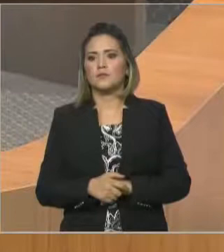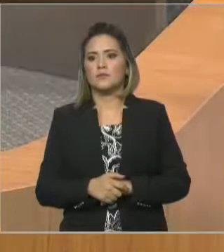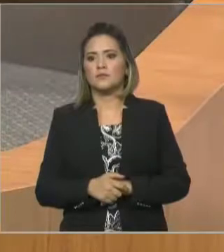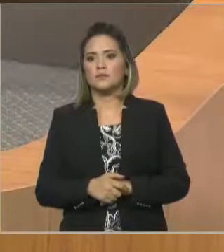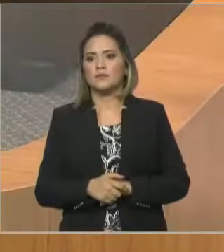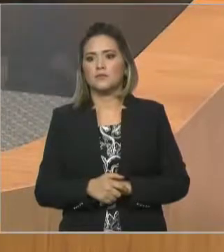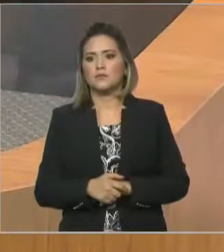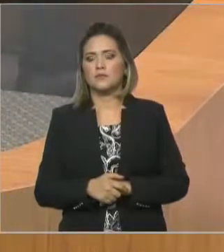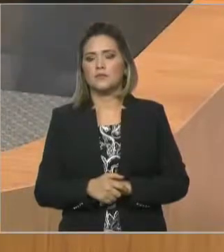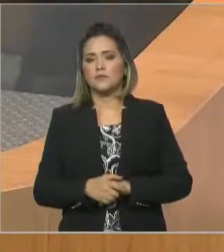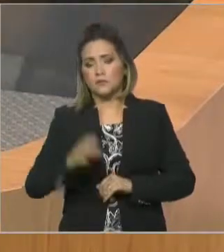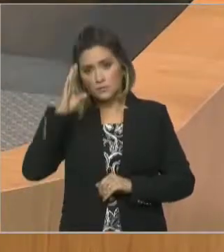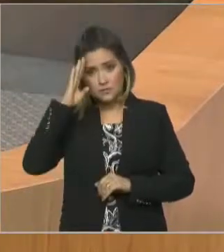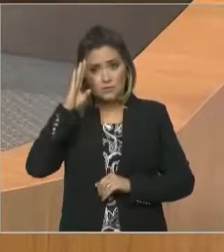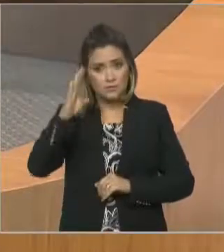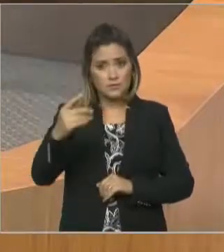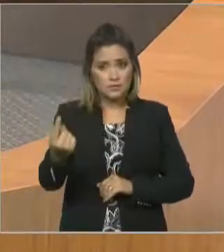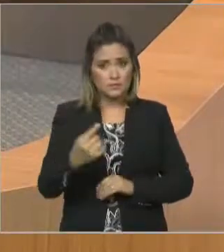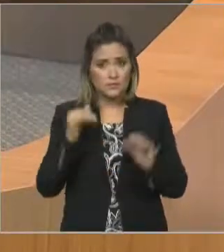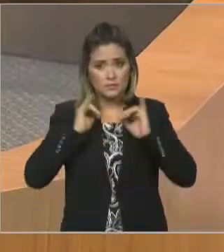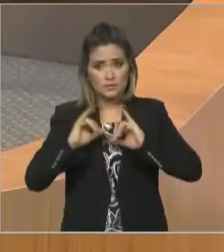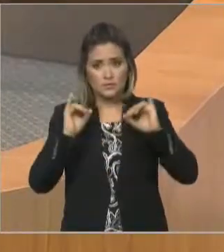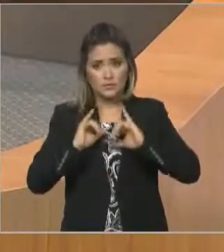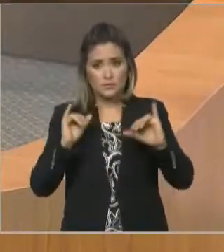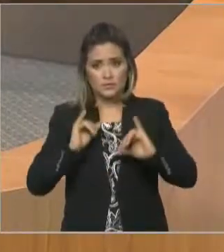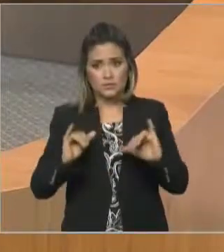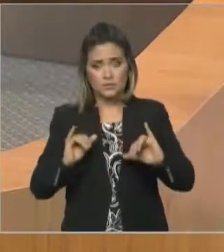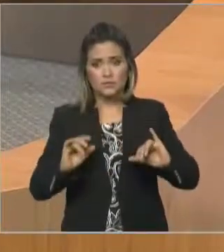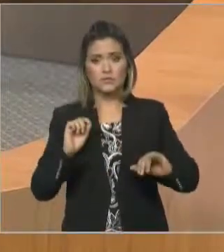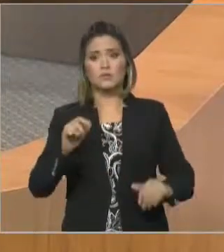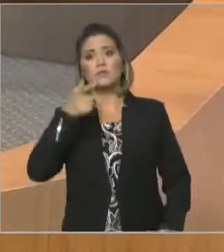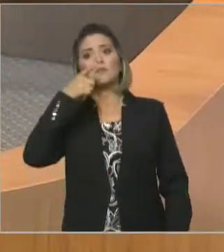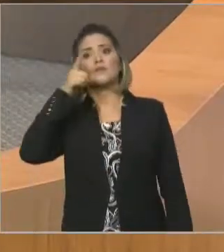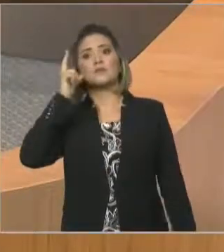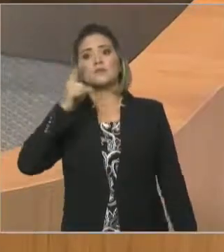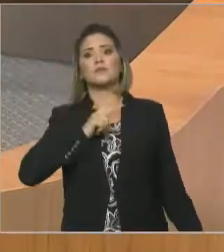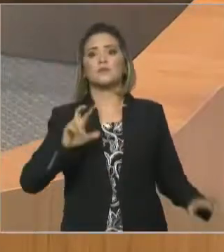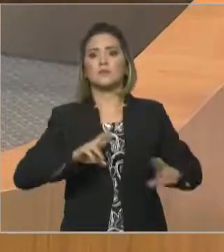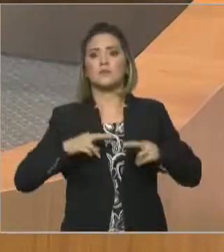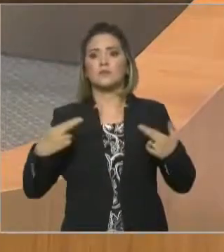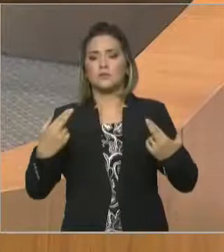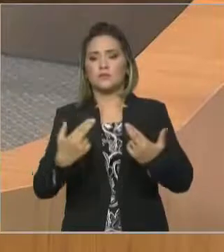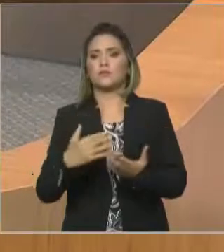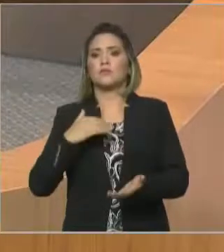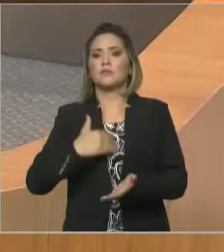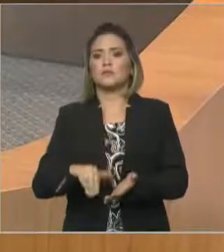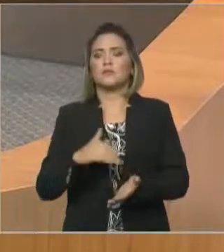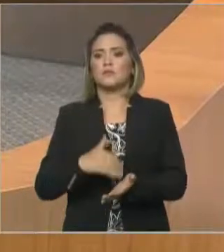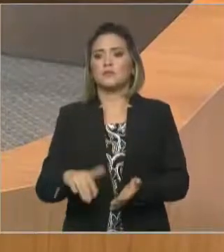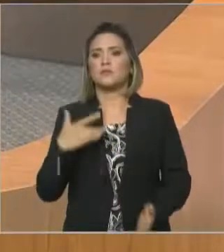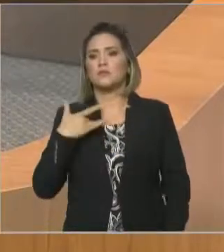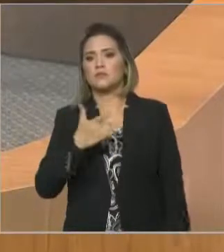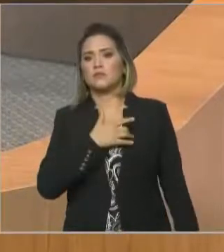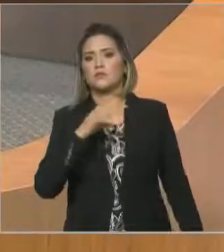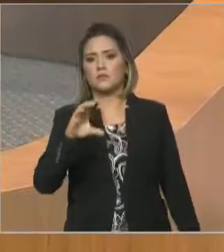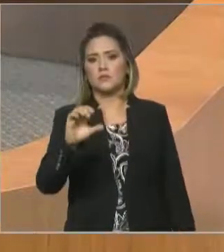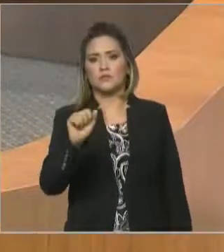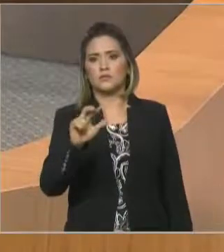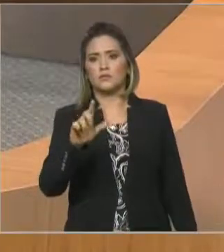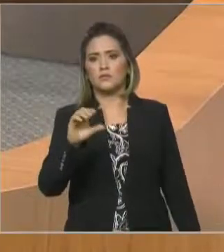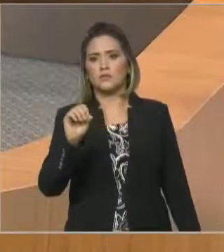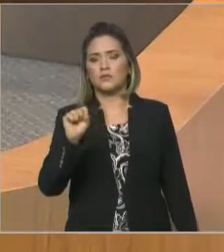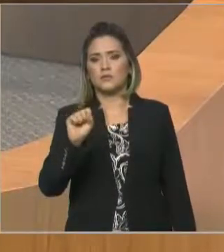para informar a respeito da reunião ontem que tivemos com o secretário de saúde carlos lula 14 secretários